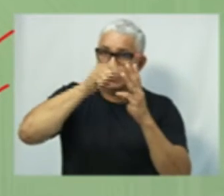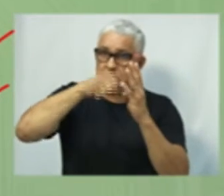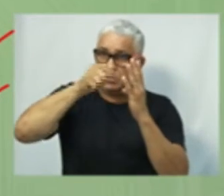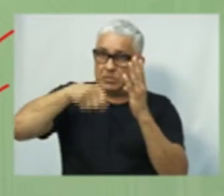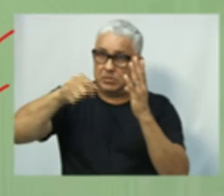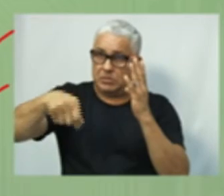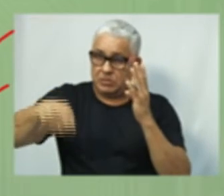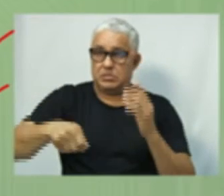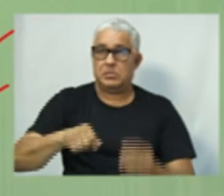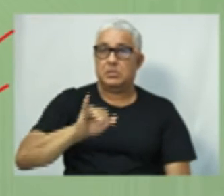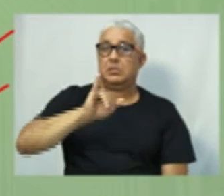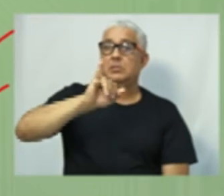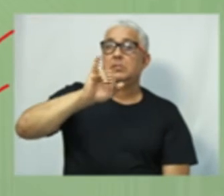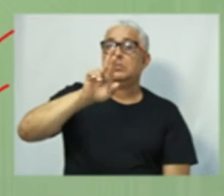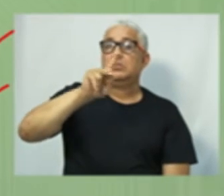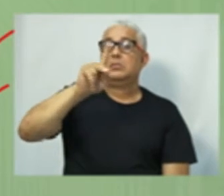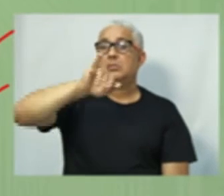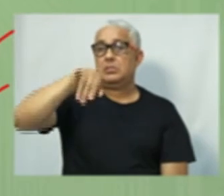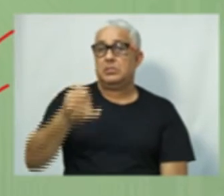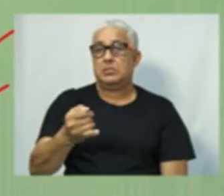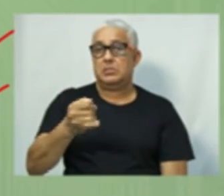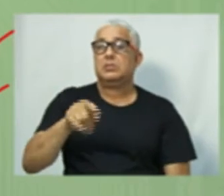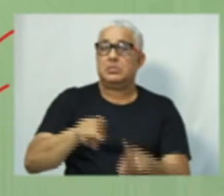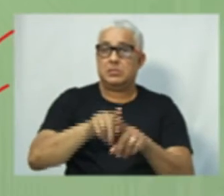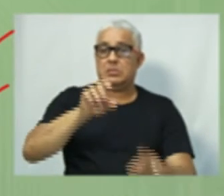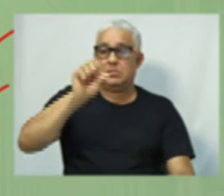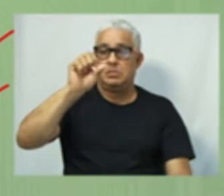o IRPJ e o CSL é